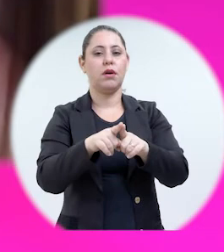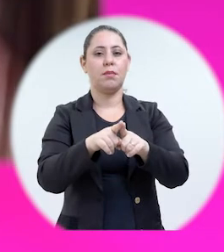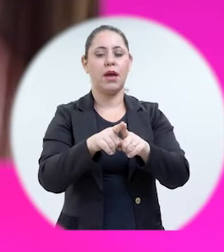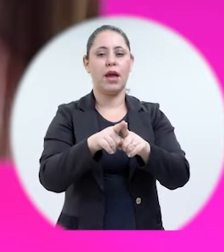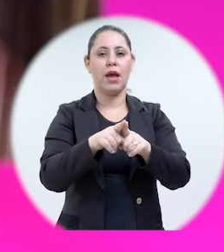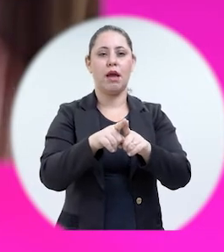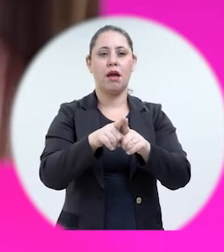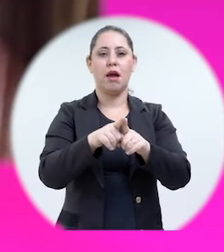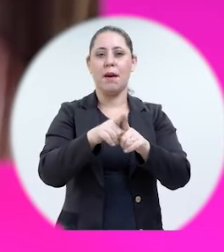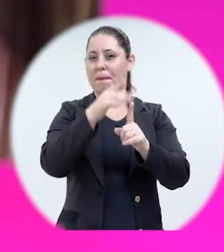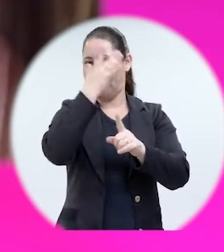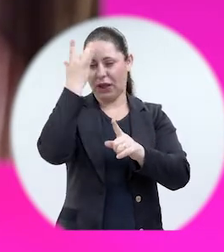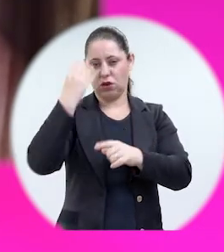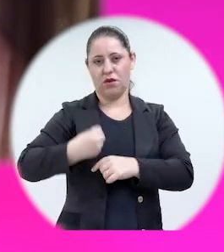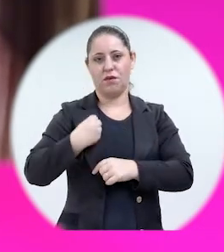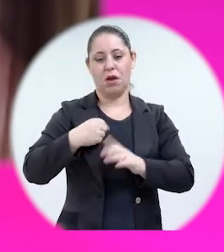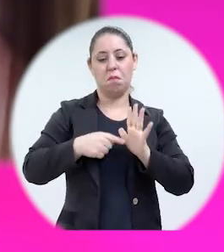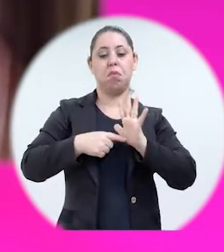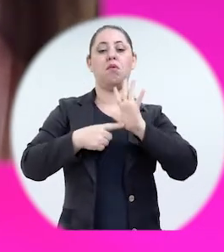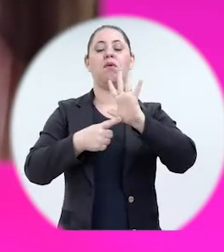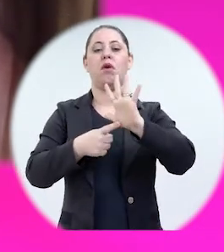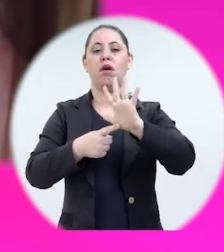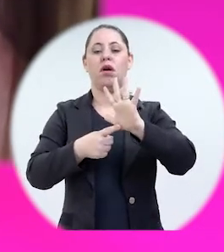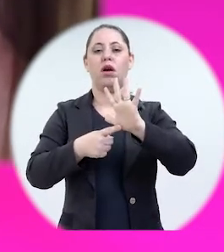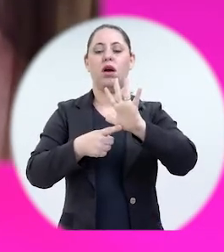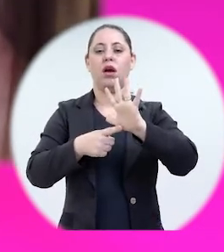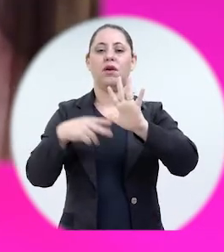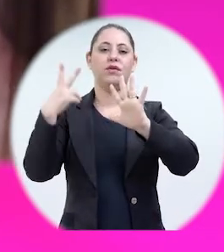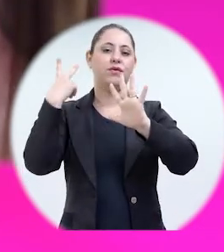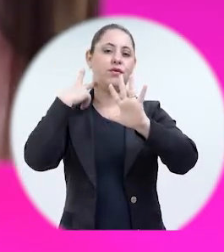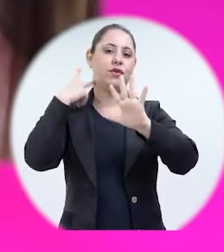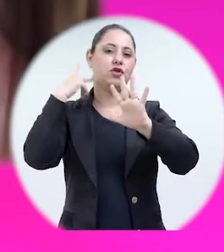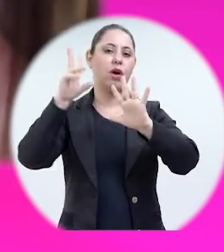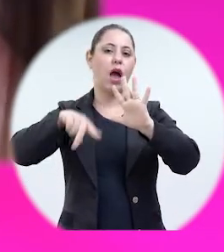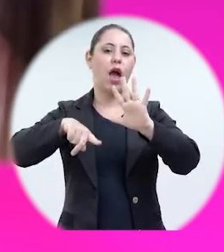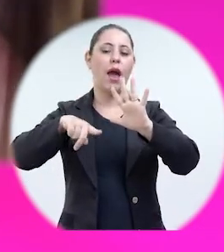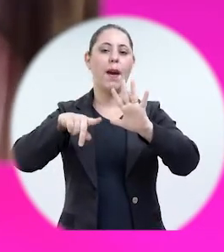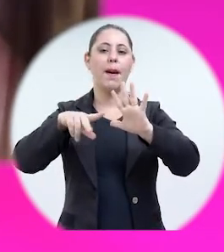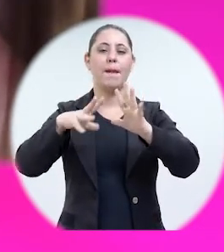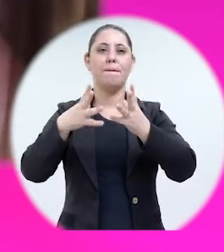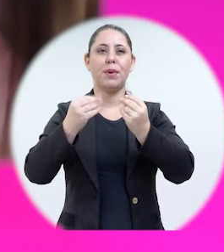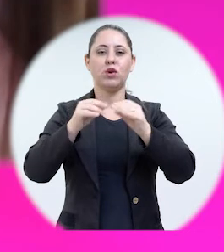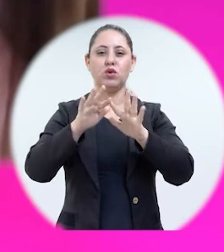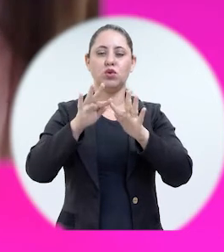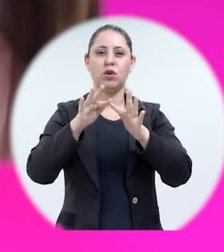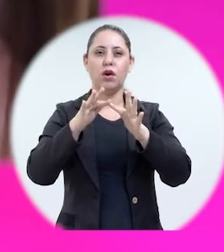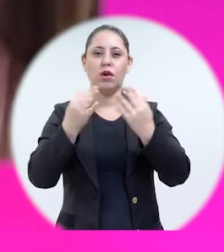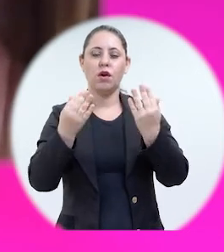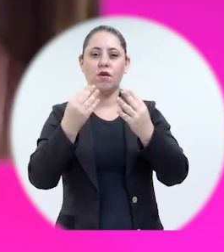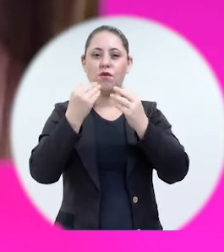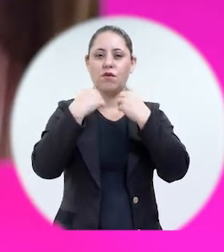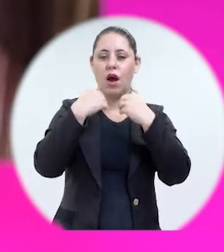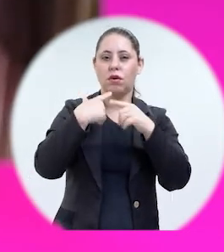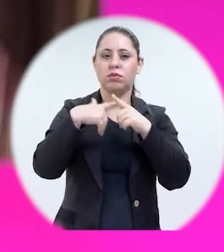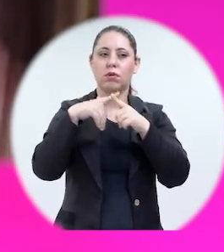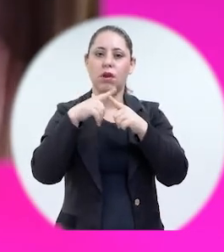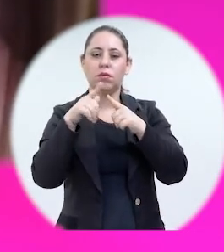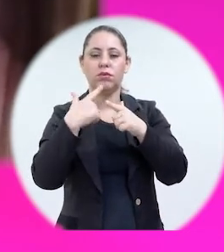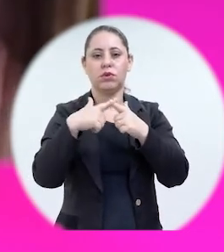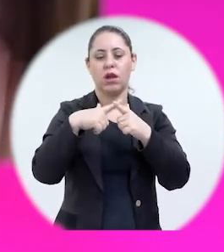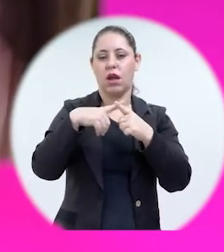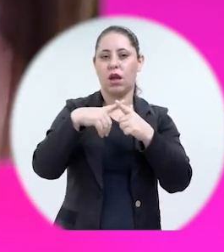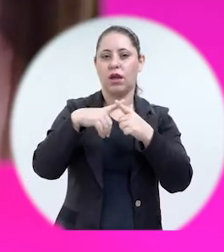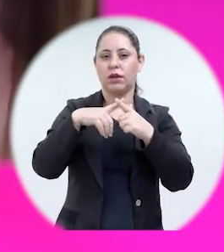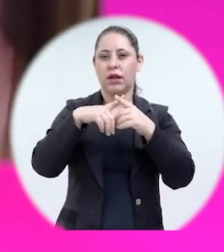a exposição das pessoas é muito maior, a pessoa realmente, a vítima, ela é muito mais vulnerável, porque